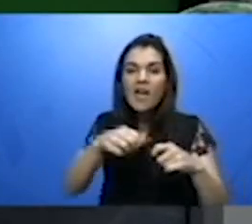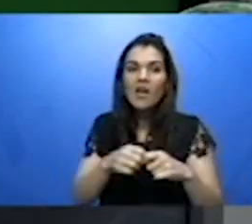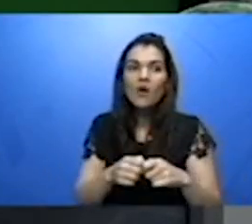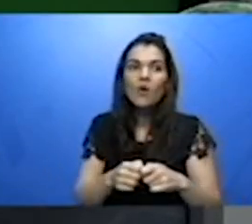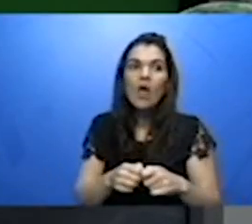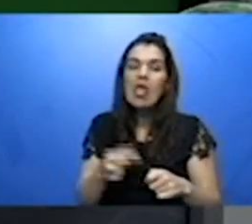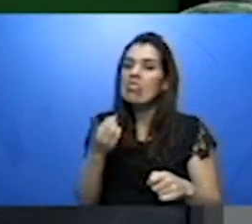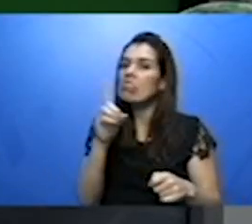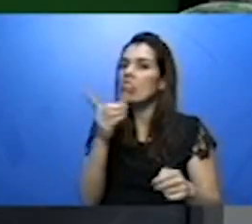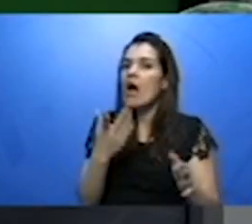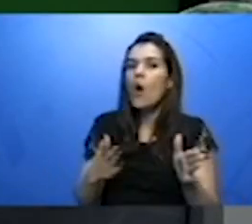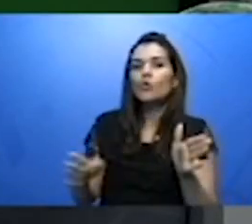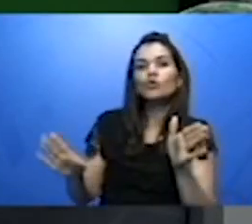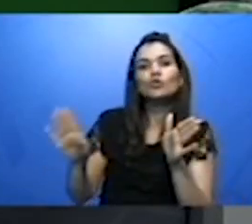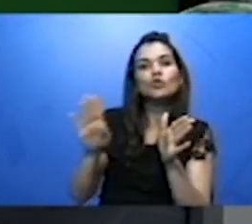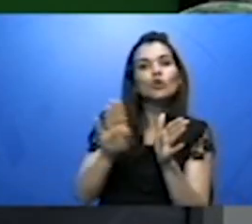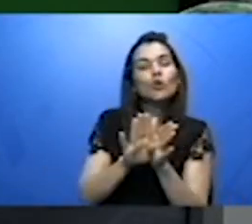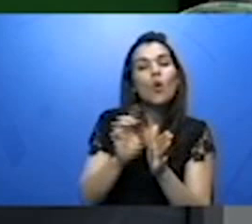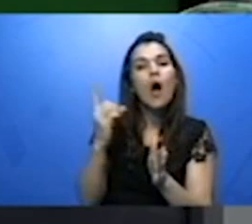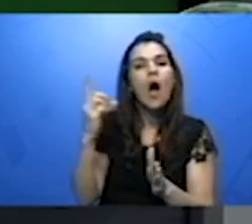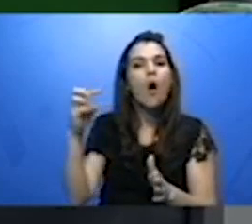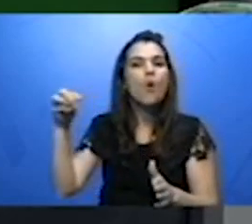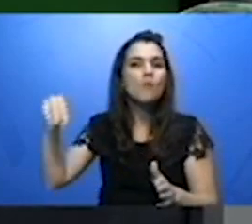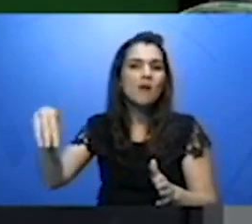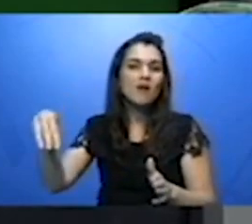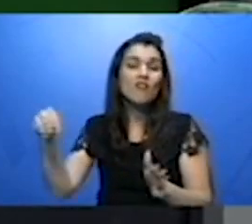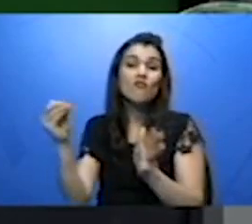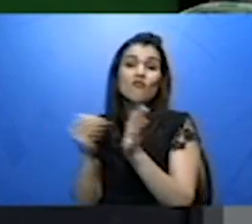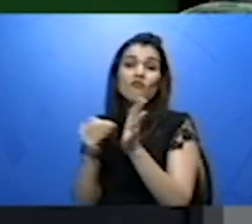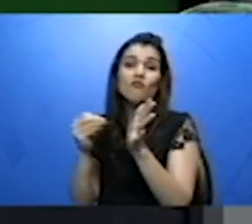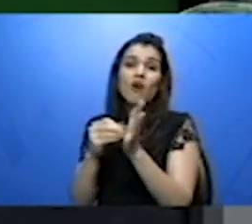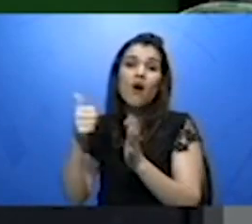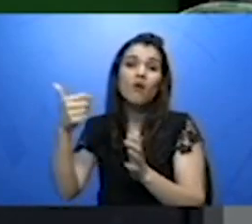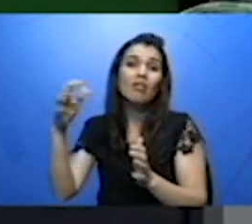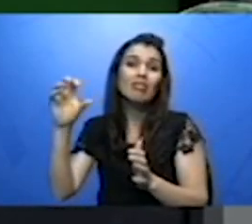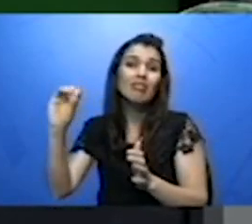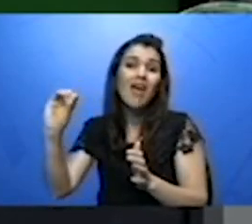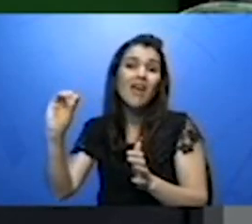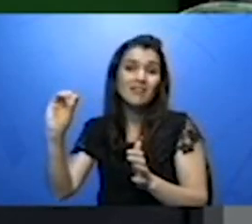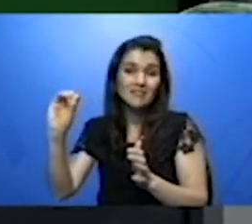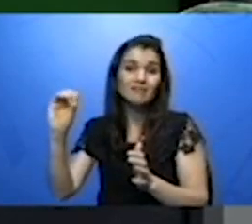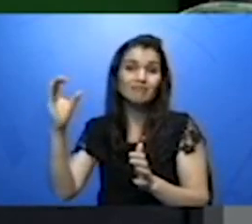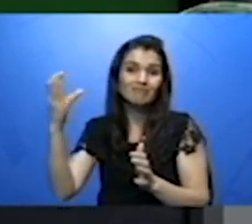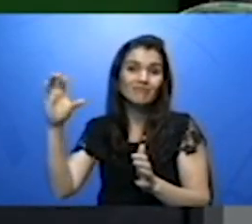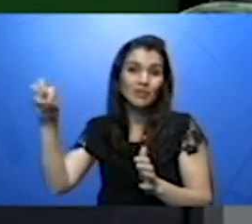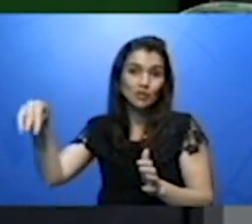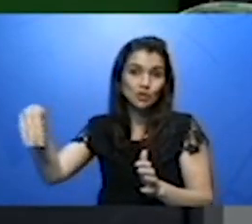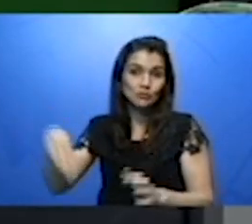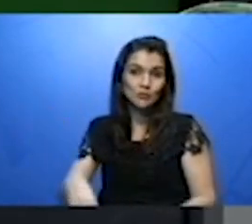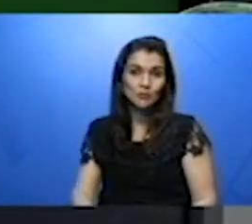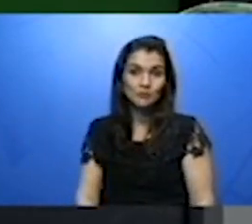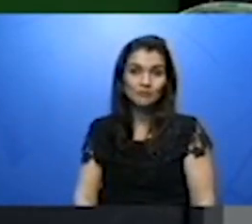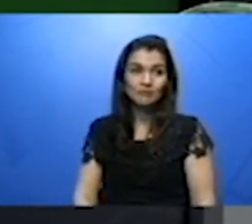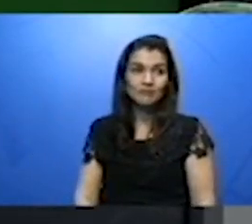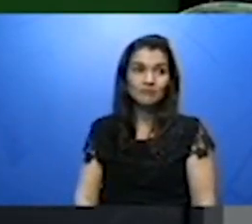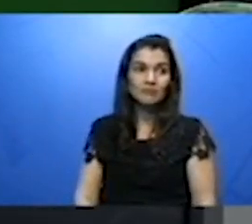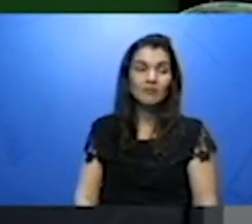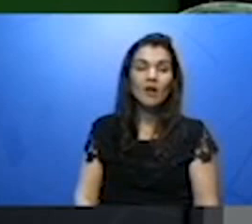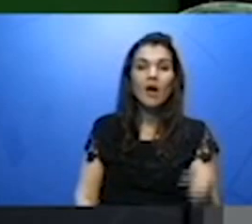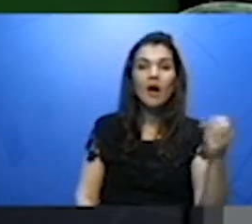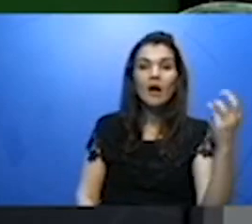não consegui formar um metro porque ainda ficam faltando 10 cm porque olha 30